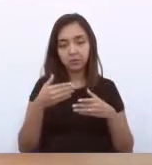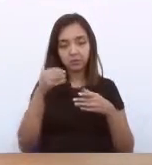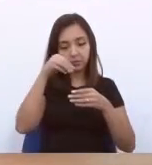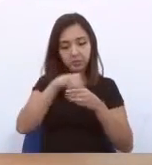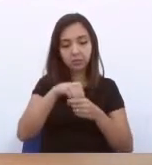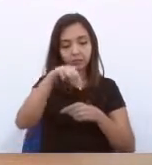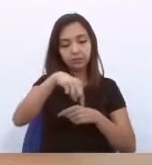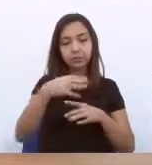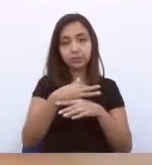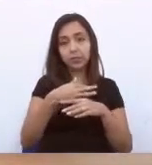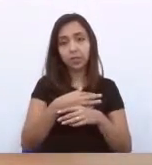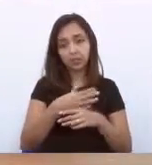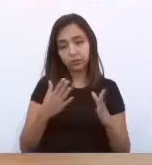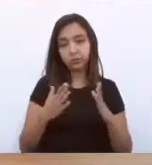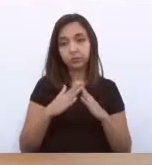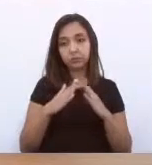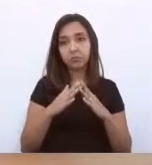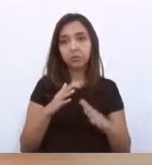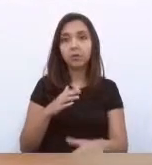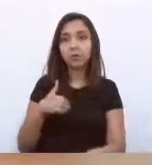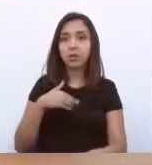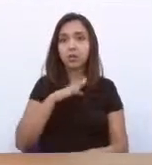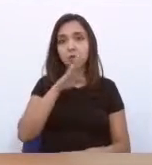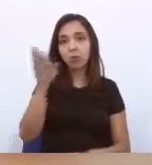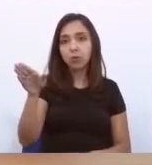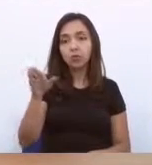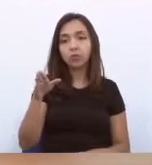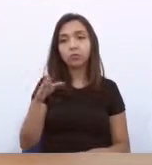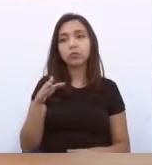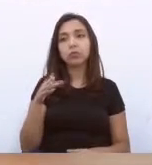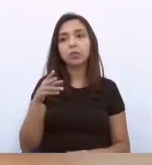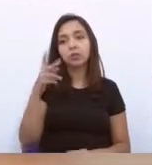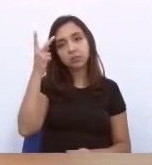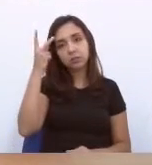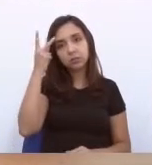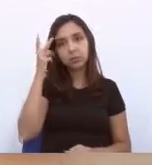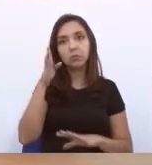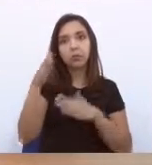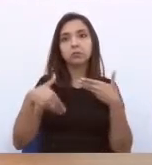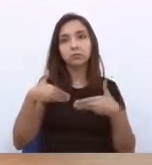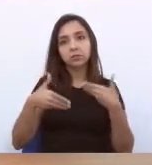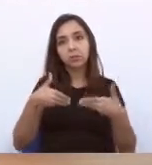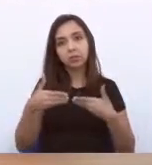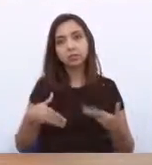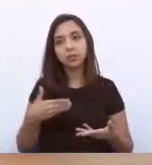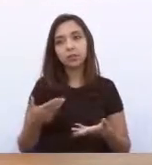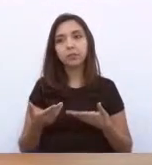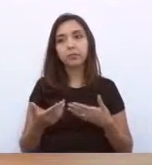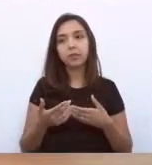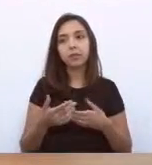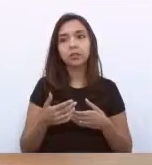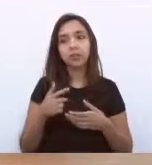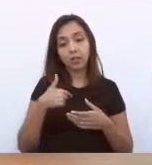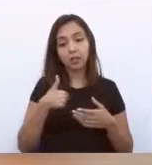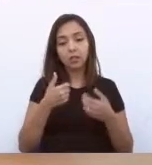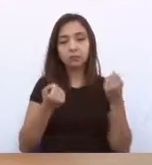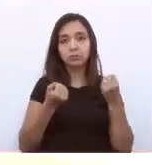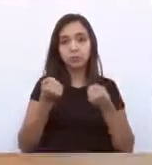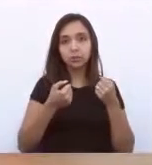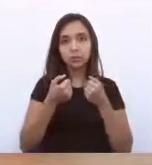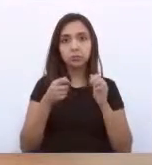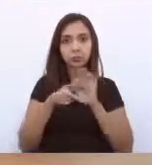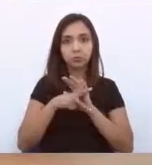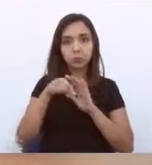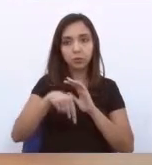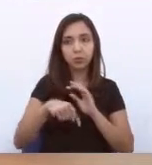aqui a gente mora. E eu fui para lá, para aqui em São Paulo, fazer esse tratamento. E devido ao transporte público da